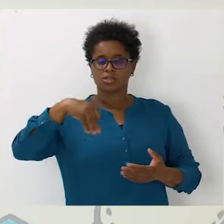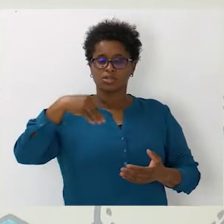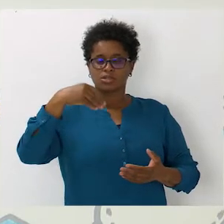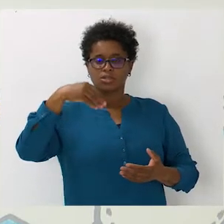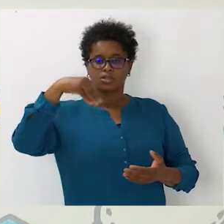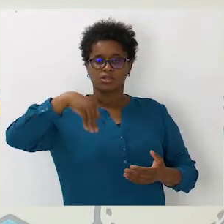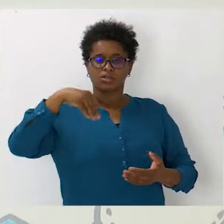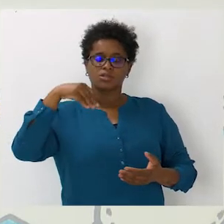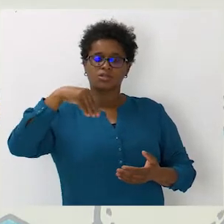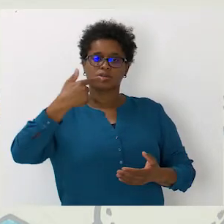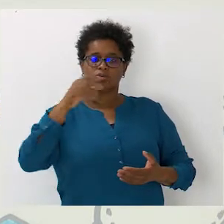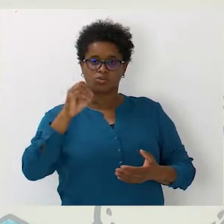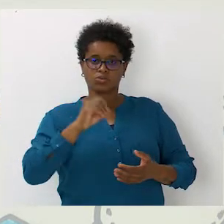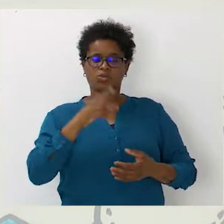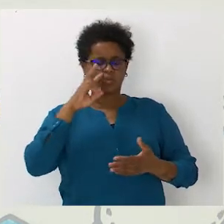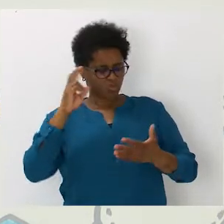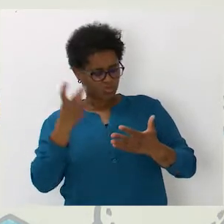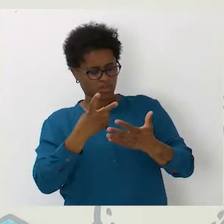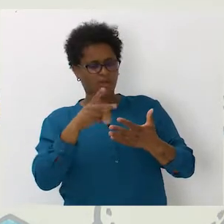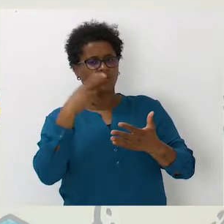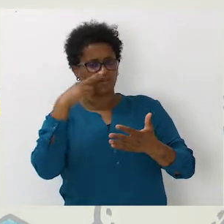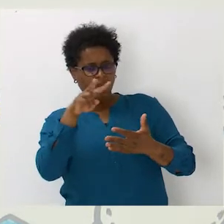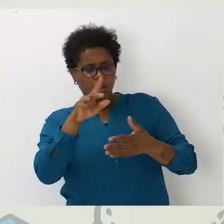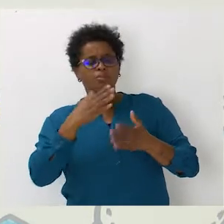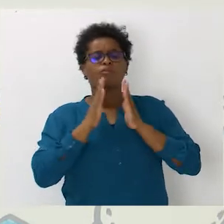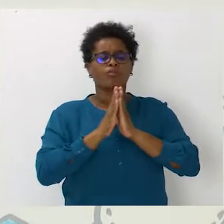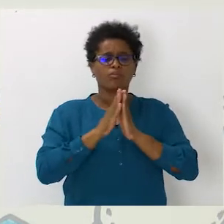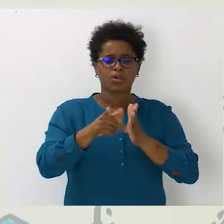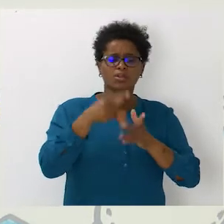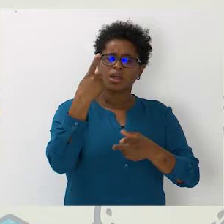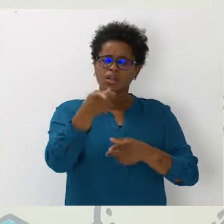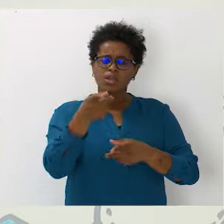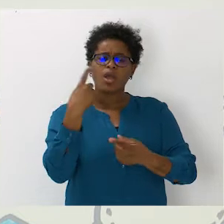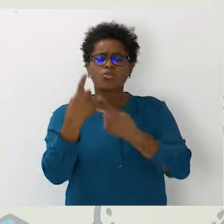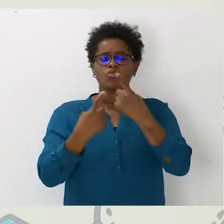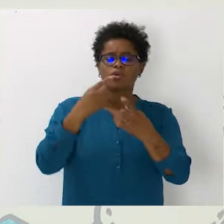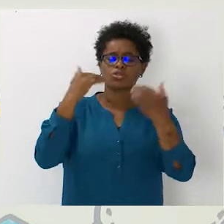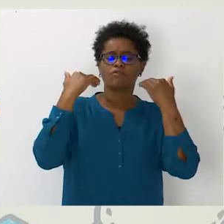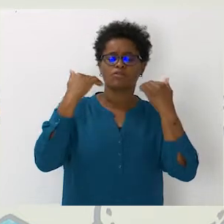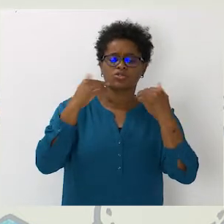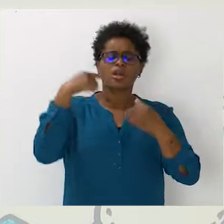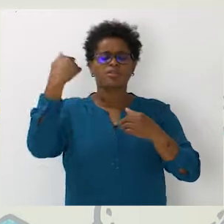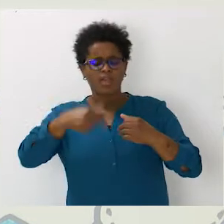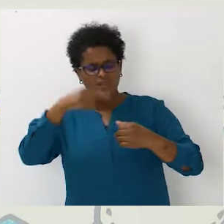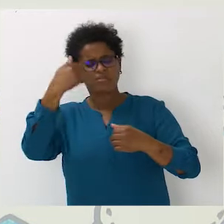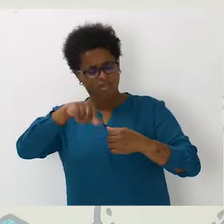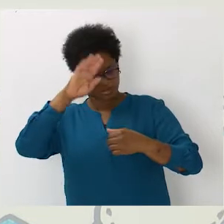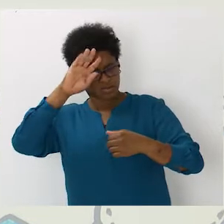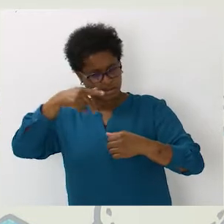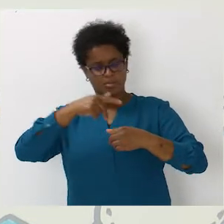Observem, por favor, tem algumas informações que devem